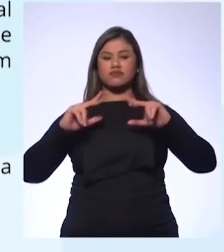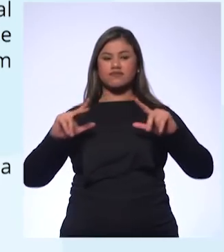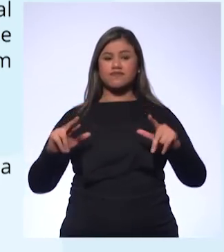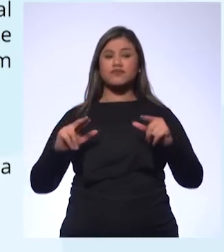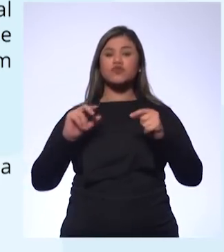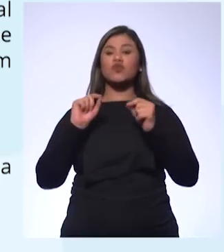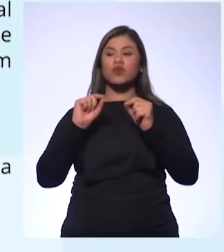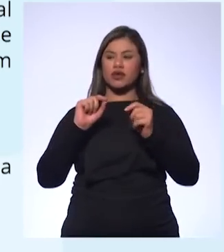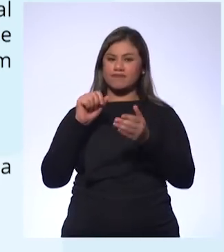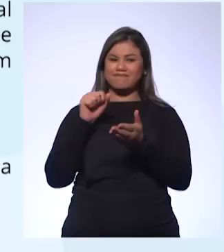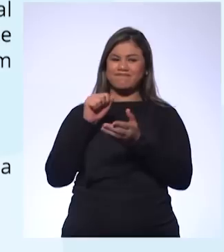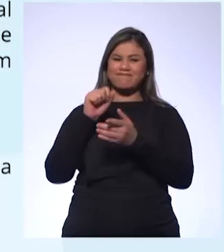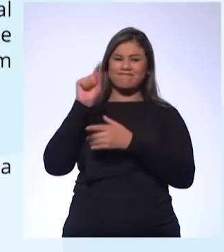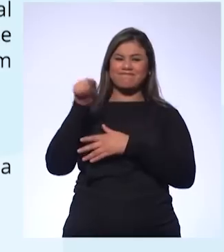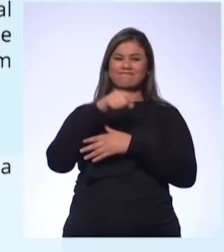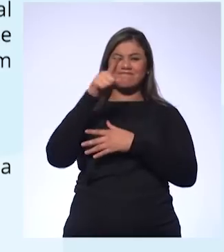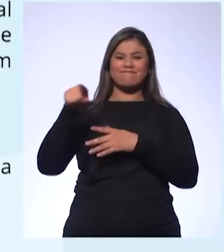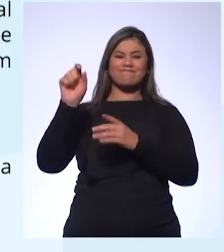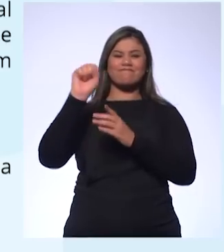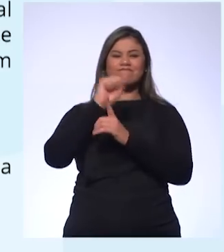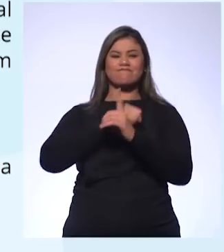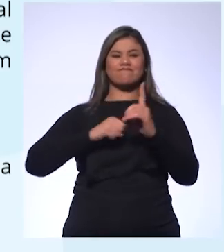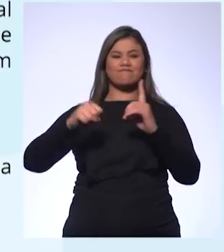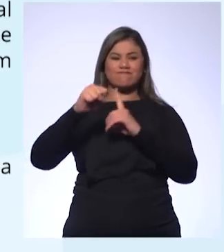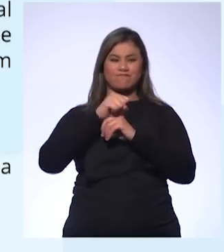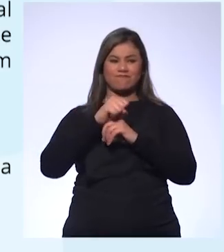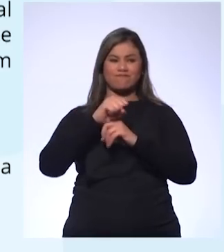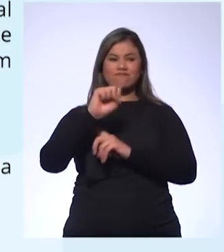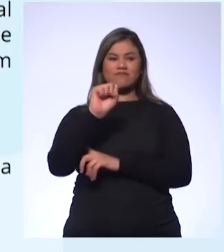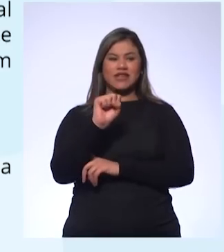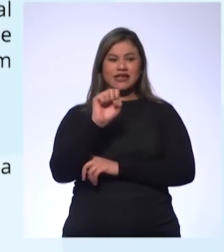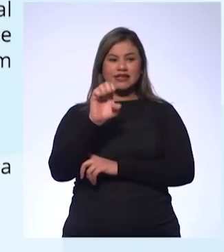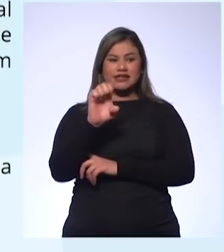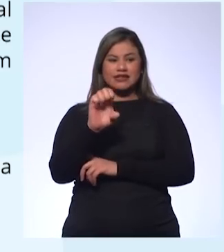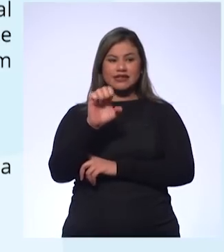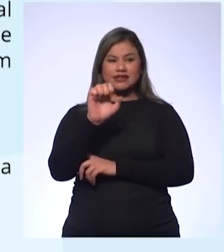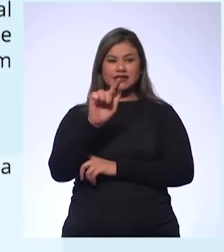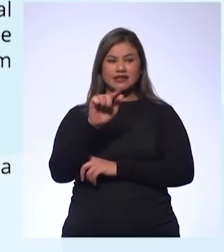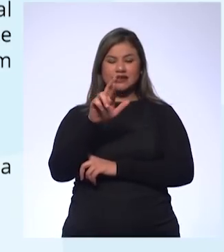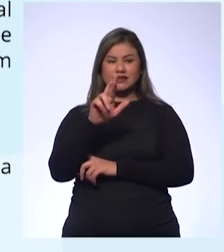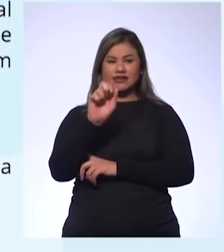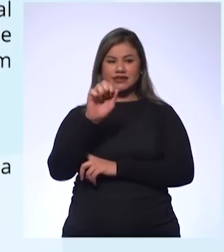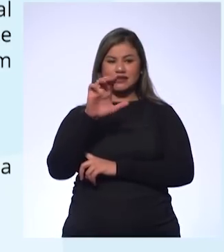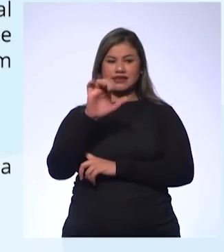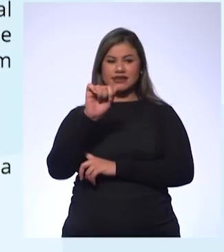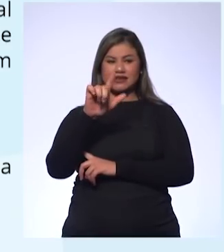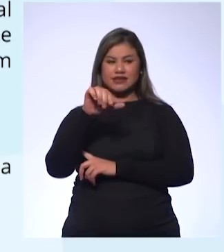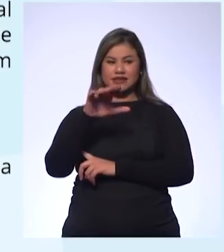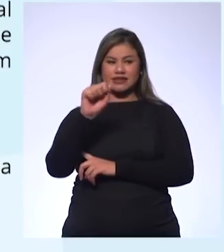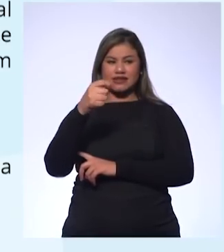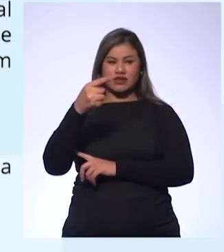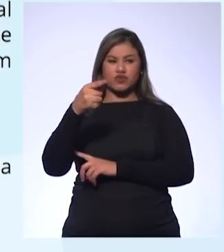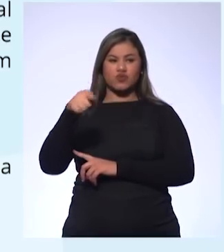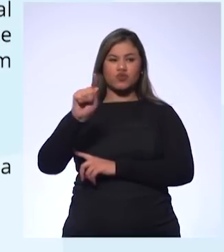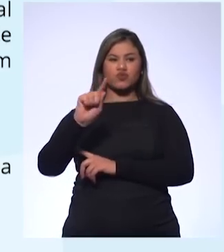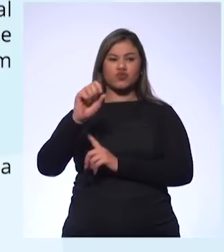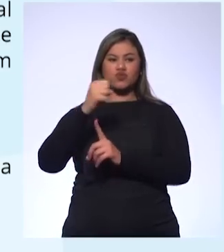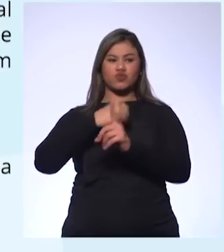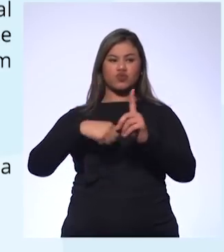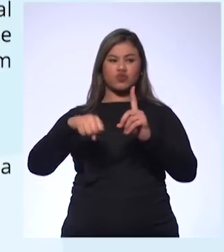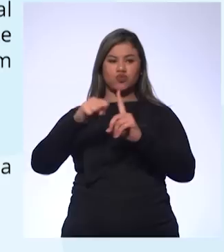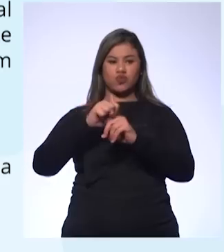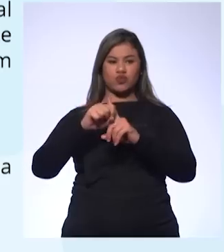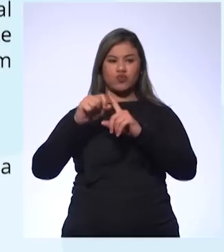exclusão social e segregação socioespacial e discutir as políticas públicas de planejamento urbano dos